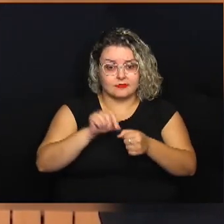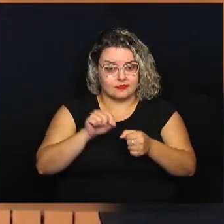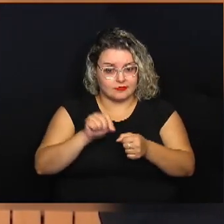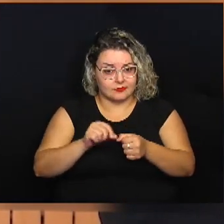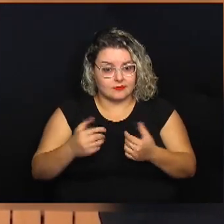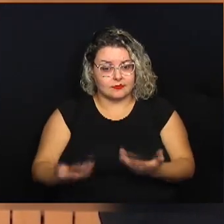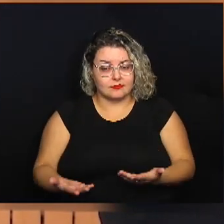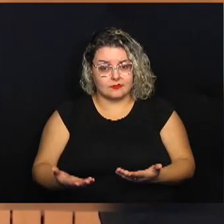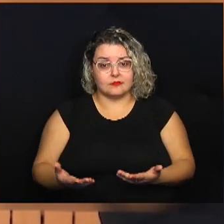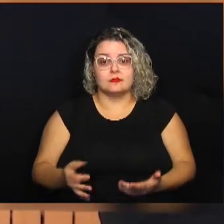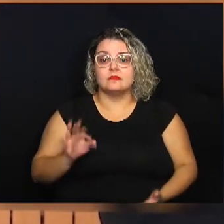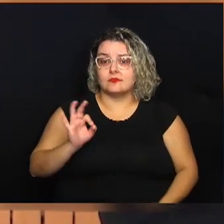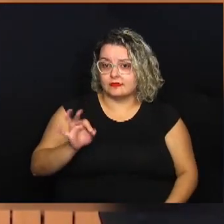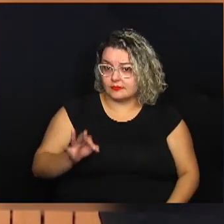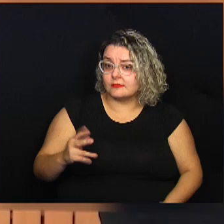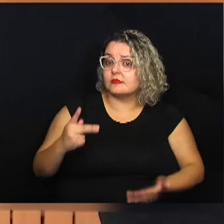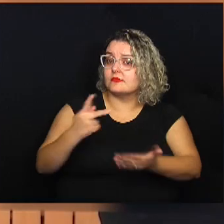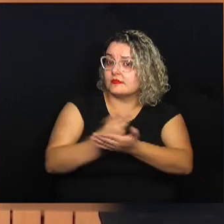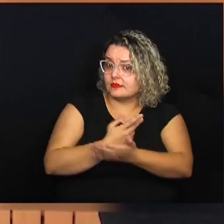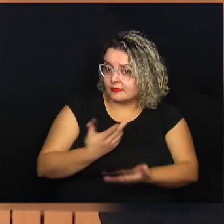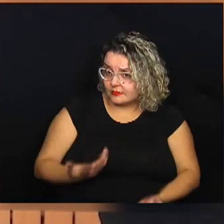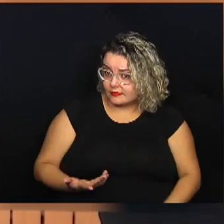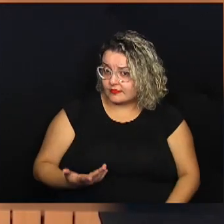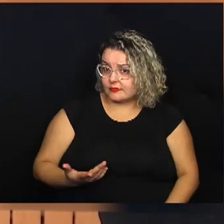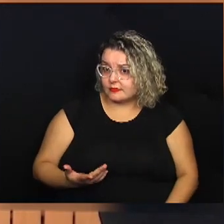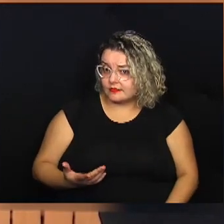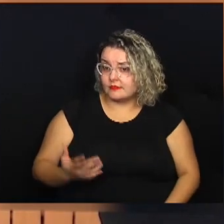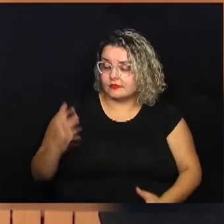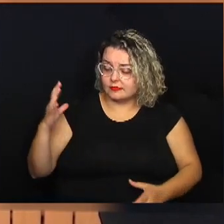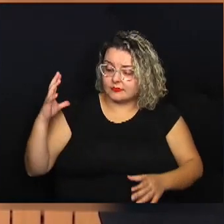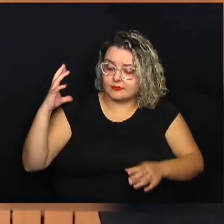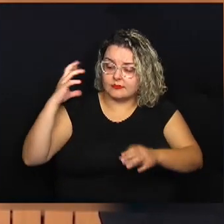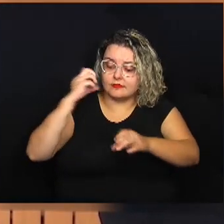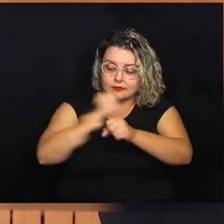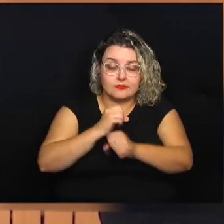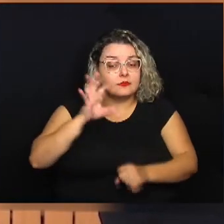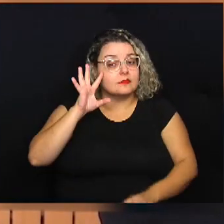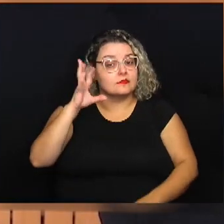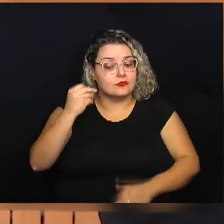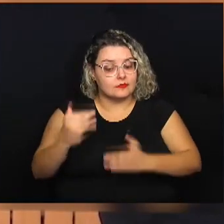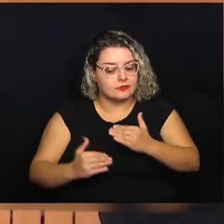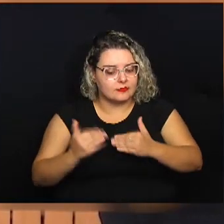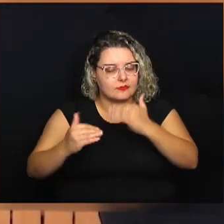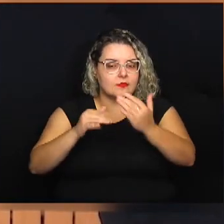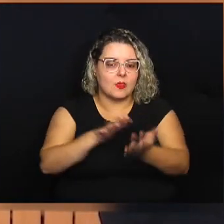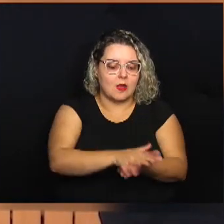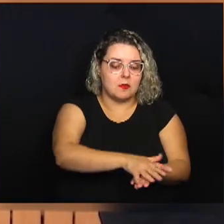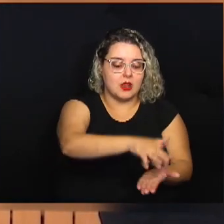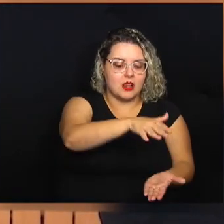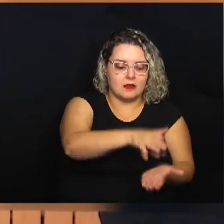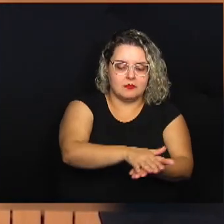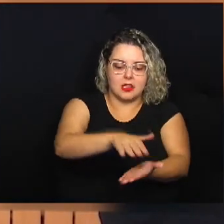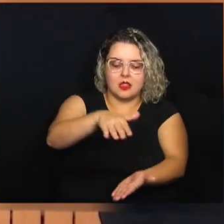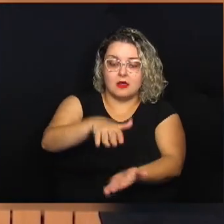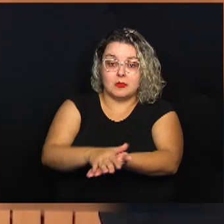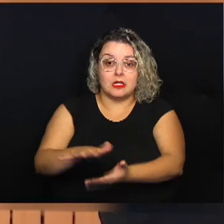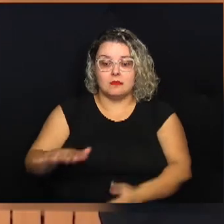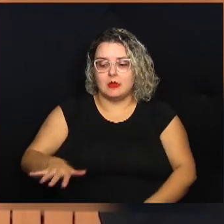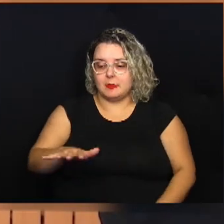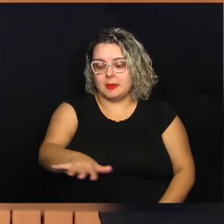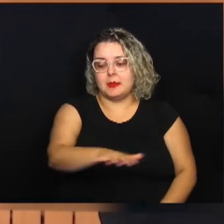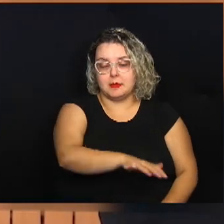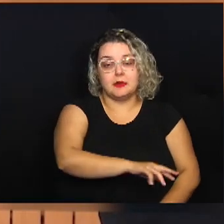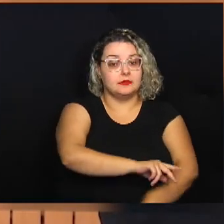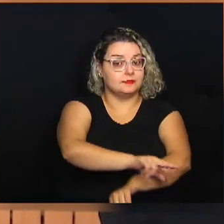seus acertos, dos seus erros, do seu acúmulo de produção de conhecimento em várias áreas. Produção